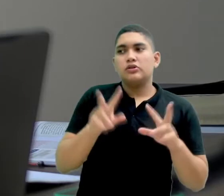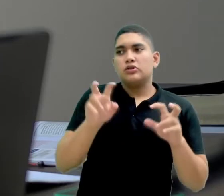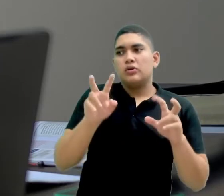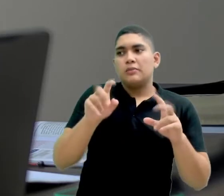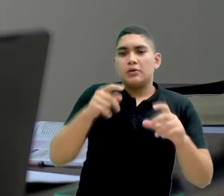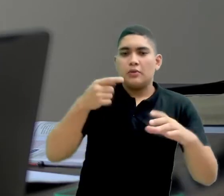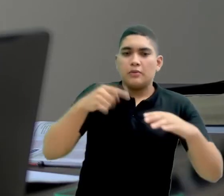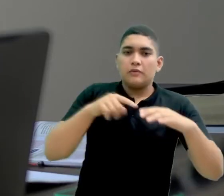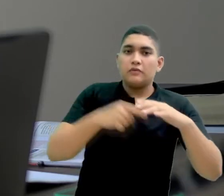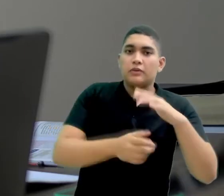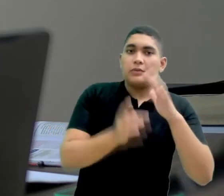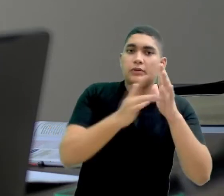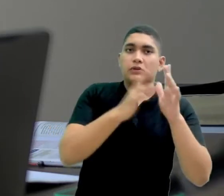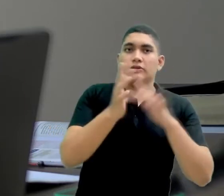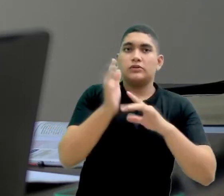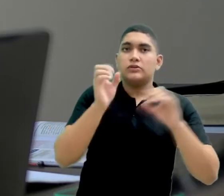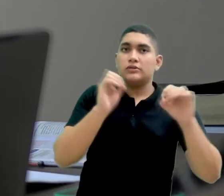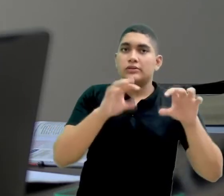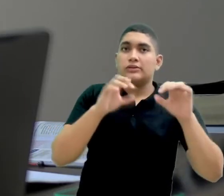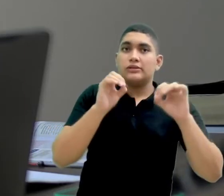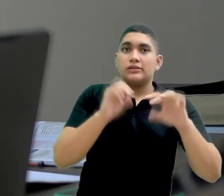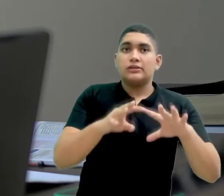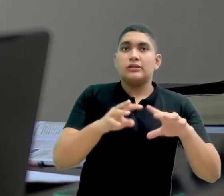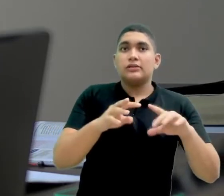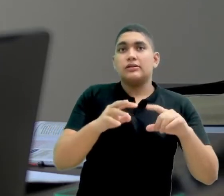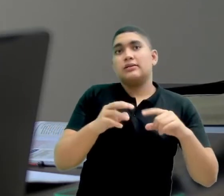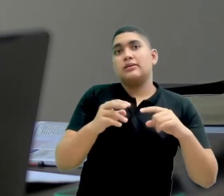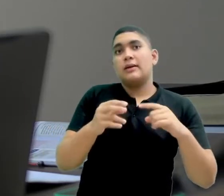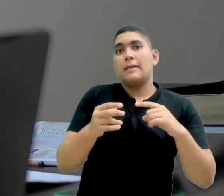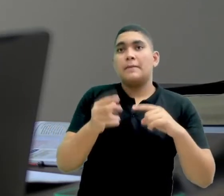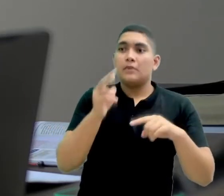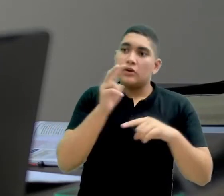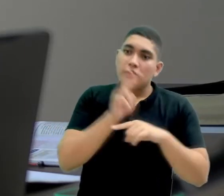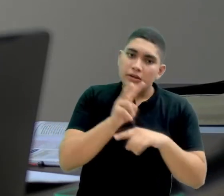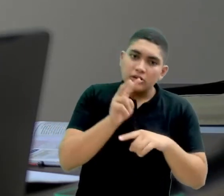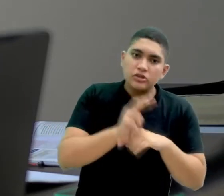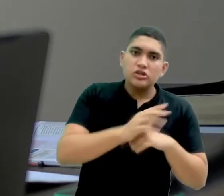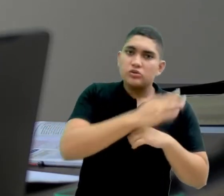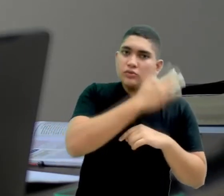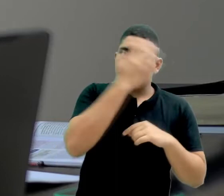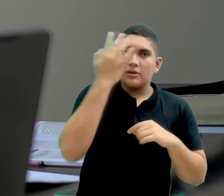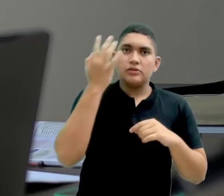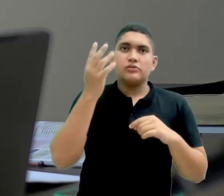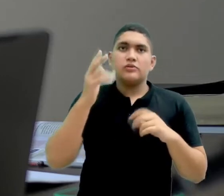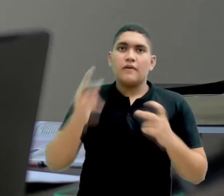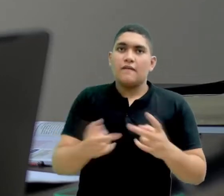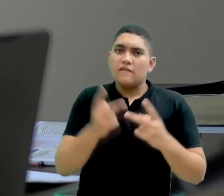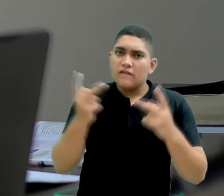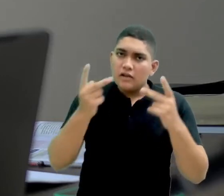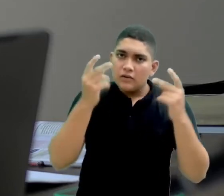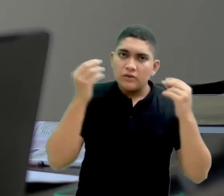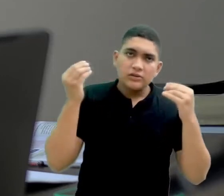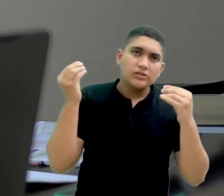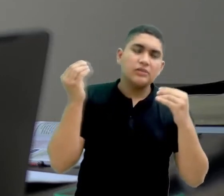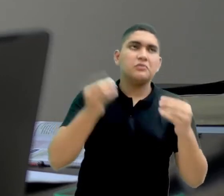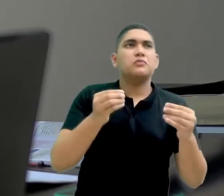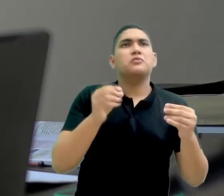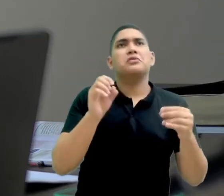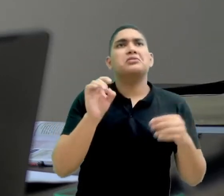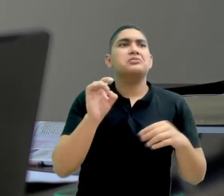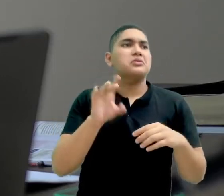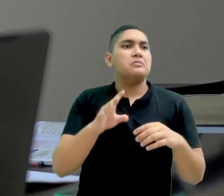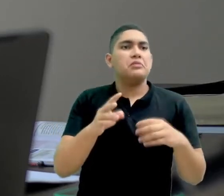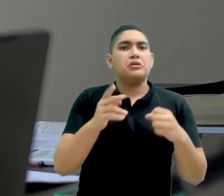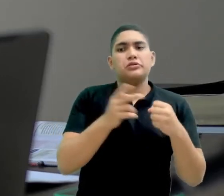dá, né, abrangendo, protegendo a pessoa, valorizando, né, a pessoa humana. Não é somente um objeto, não é somente uma